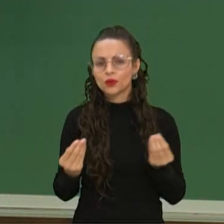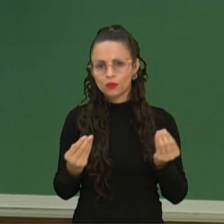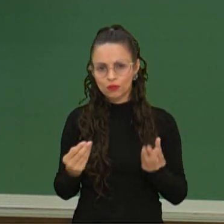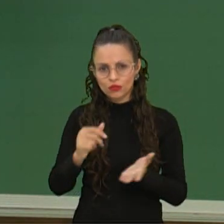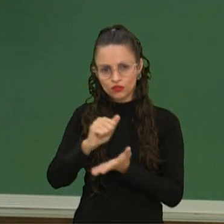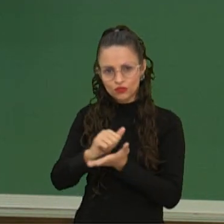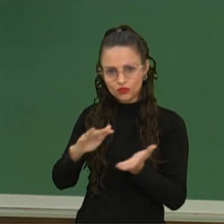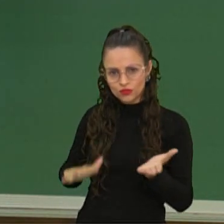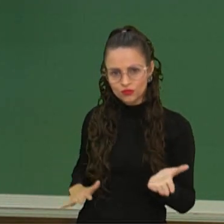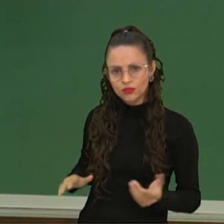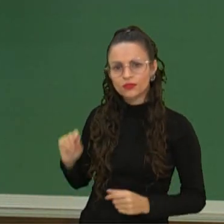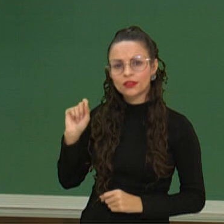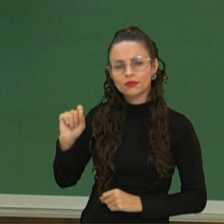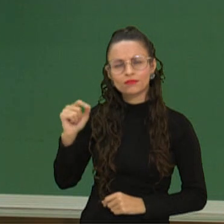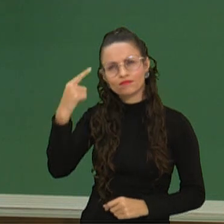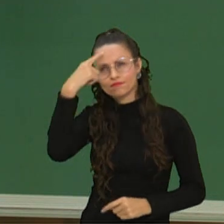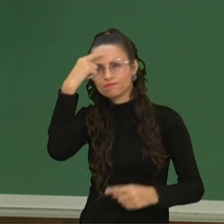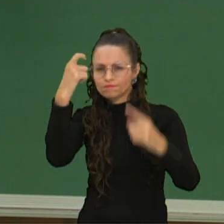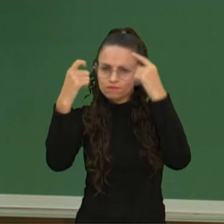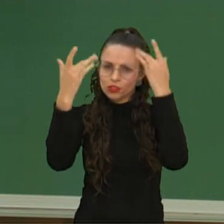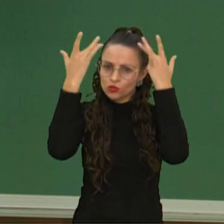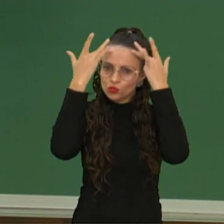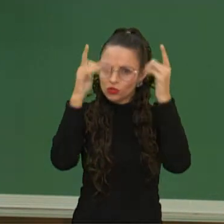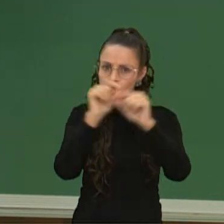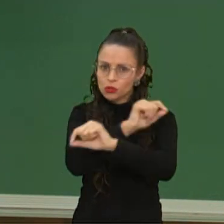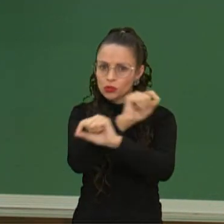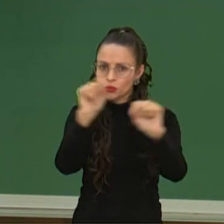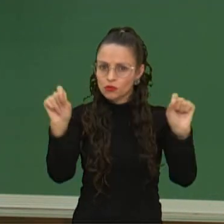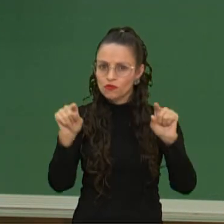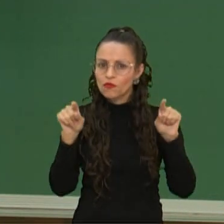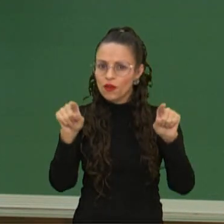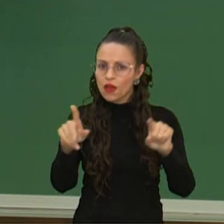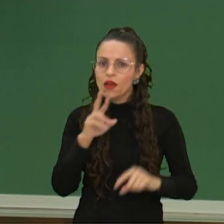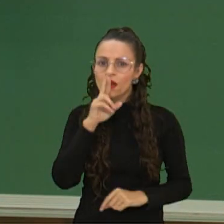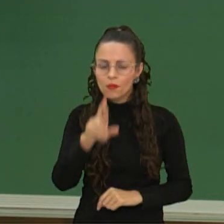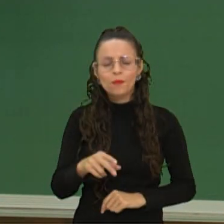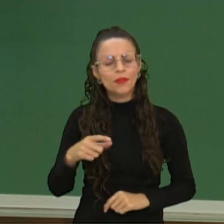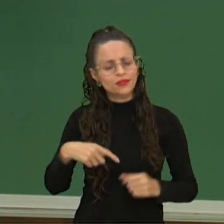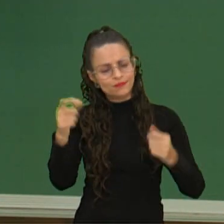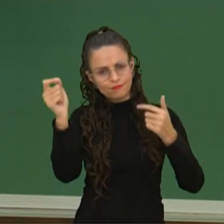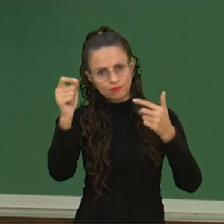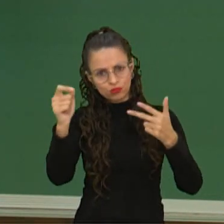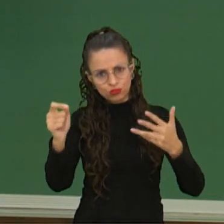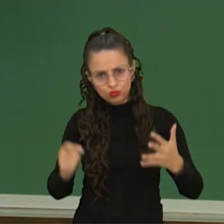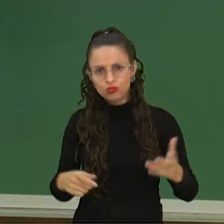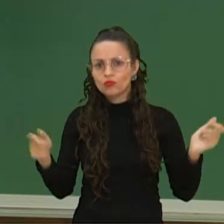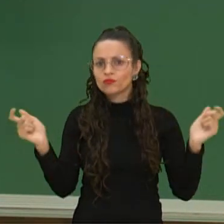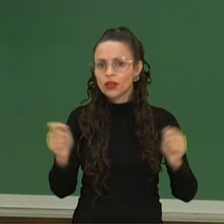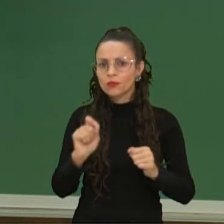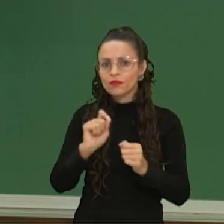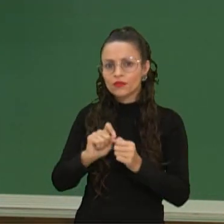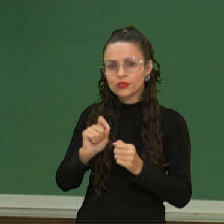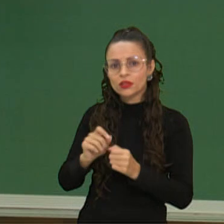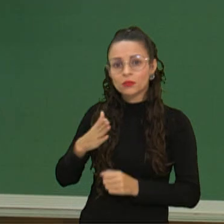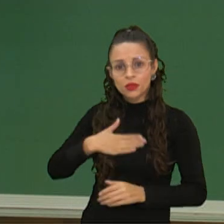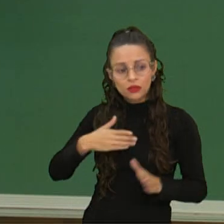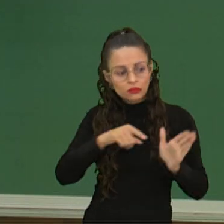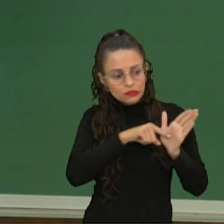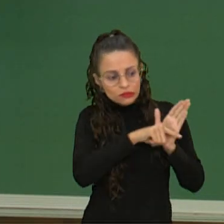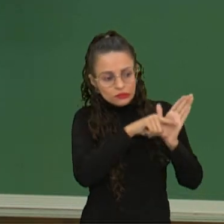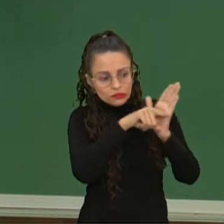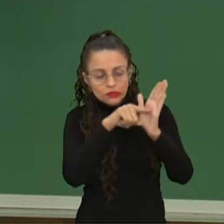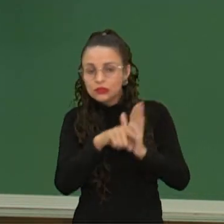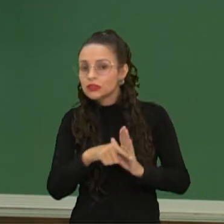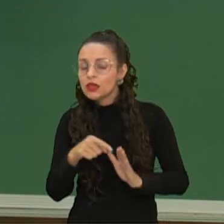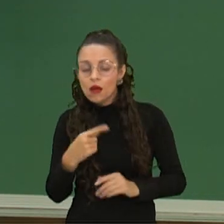atividade que a gente vem aqui vem com algumas ideias. Eu não sei o que você respondeu aí. Uma série de coisas podem ser feitas. Inclusive, na minha pesquisa, eu descobri até coisas que